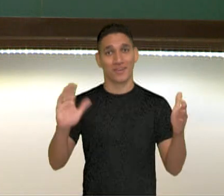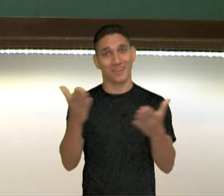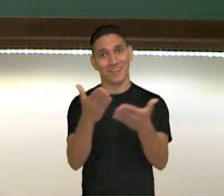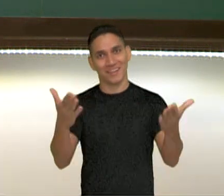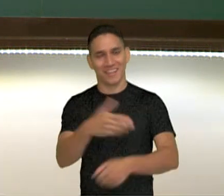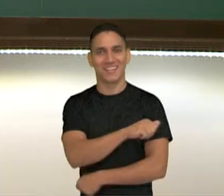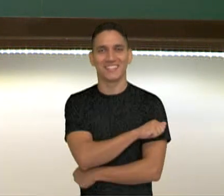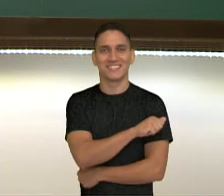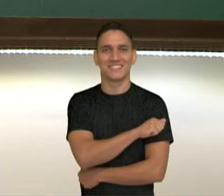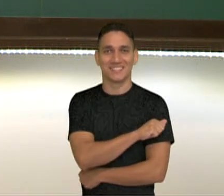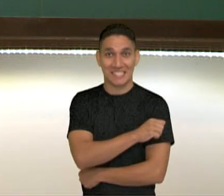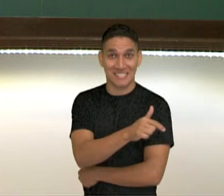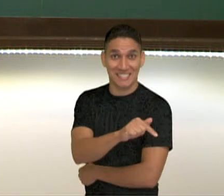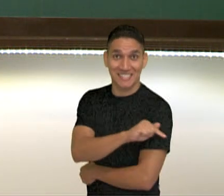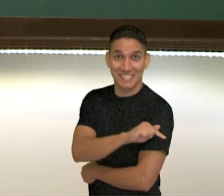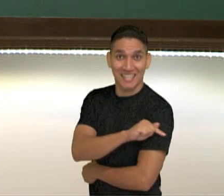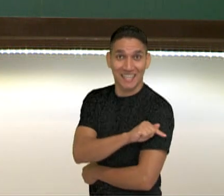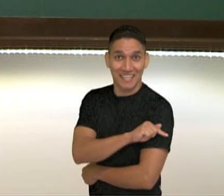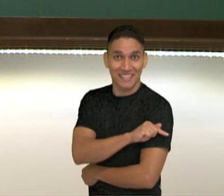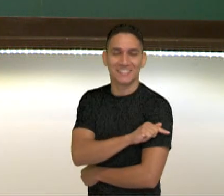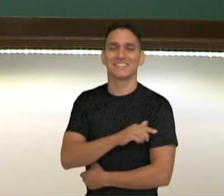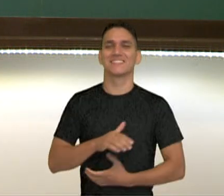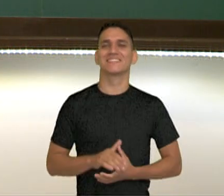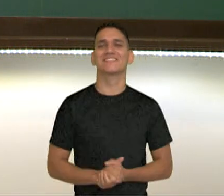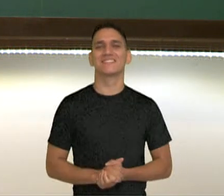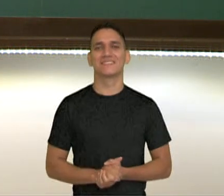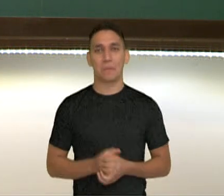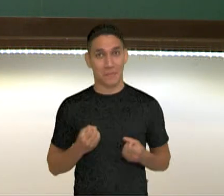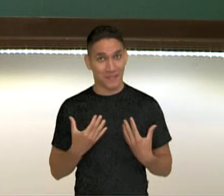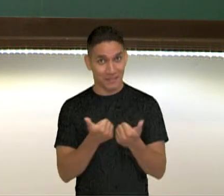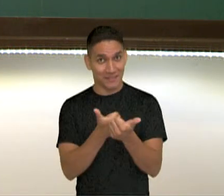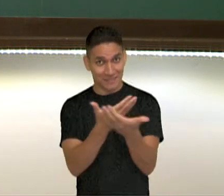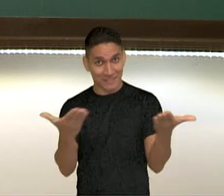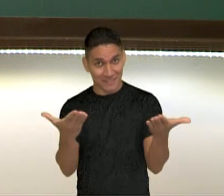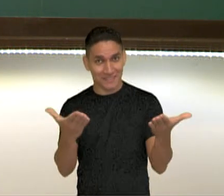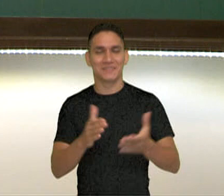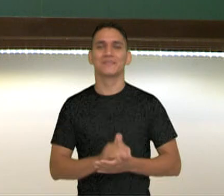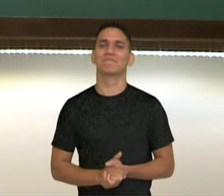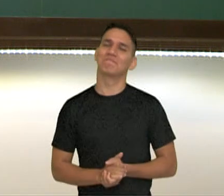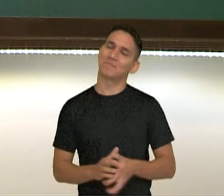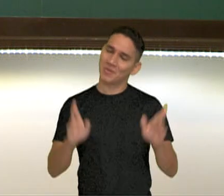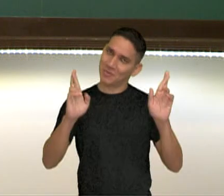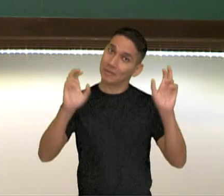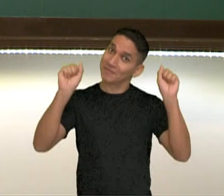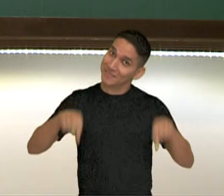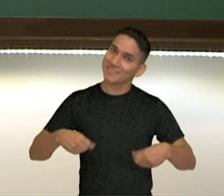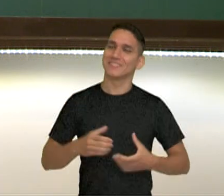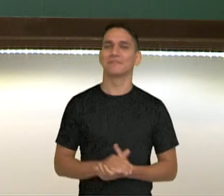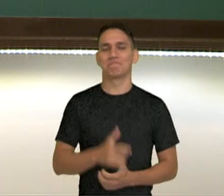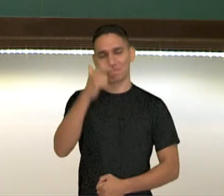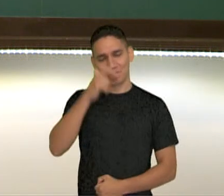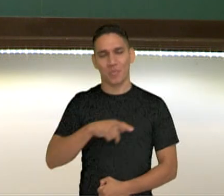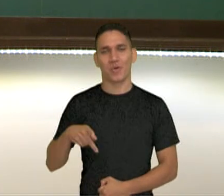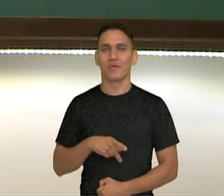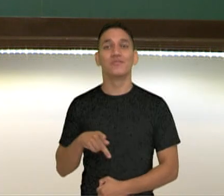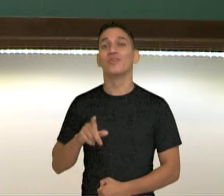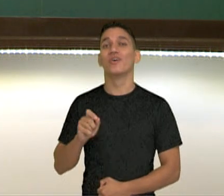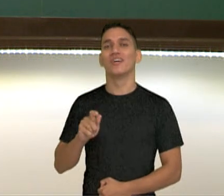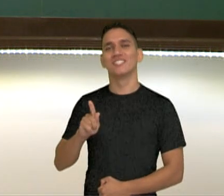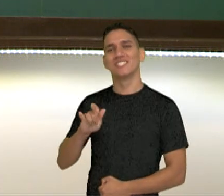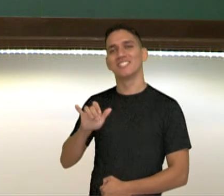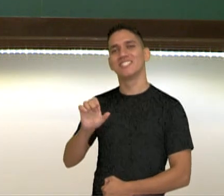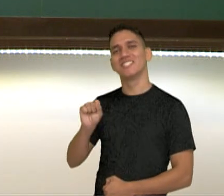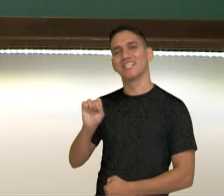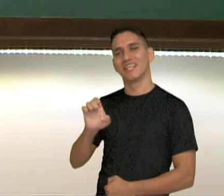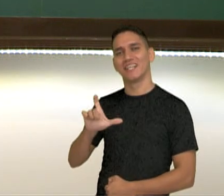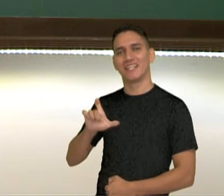Olá, estudantes do 7º ano do Ensino Fundamental. Tudo bem com vocês? Espero que sim. Eu sou a professora Gisele de